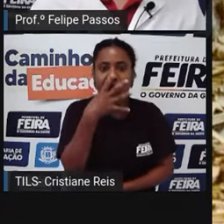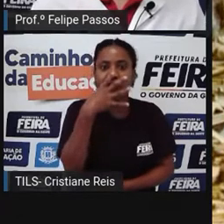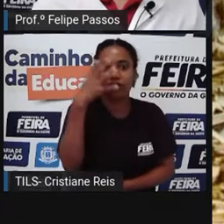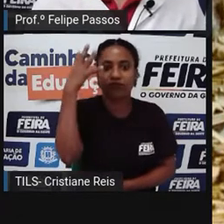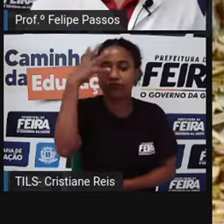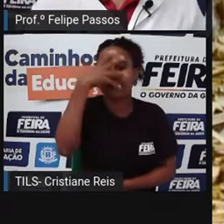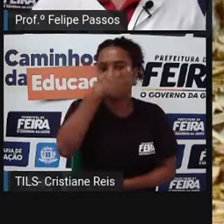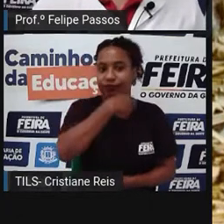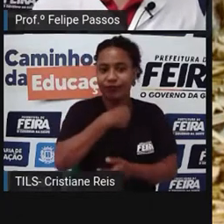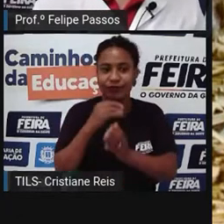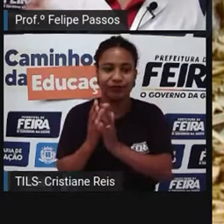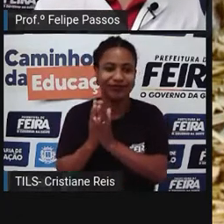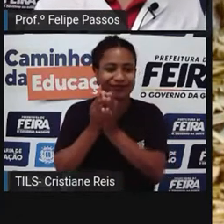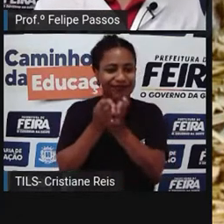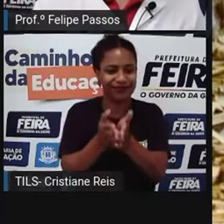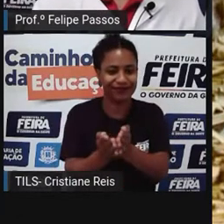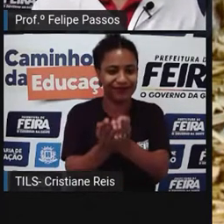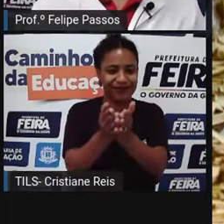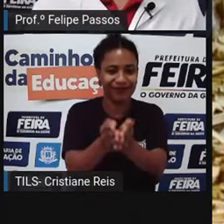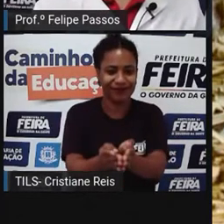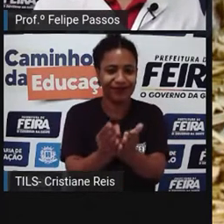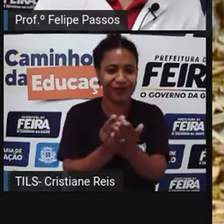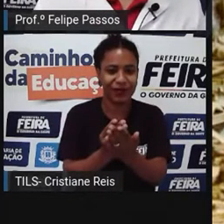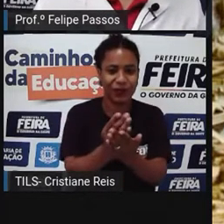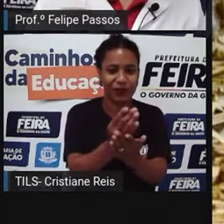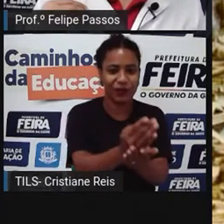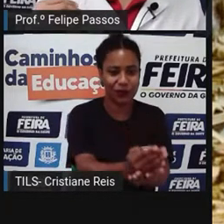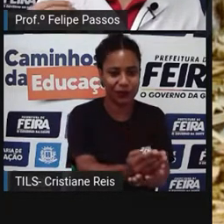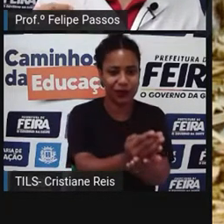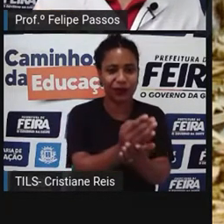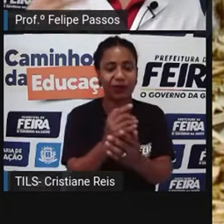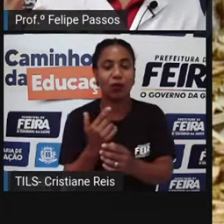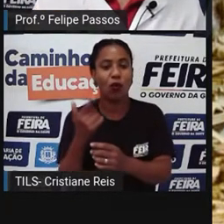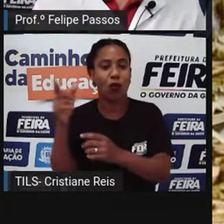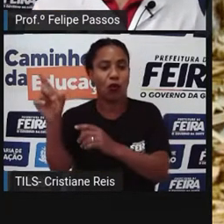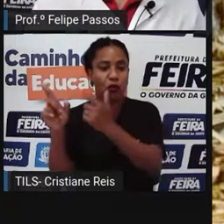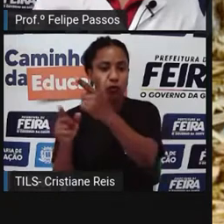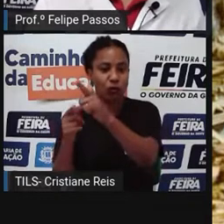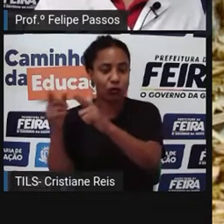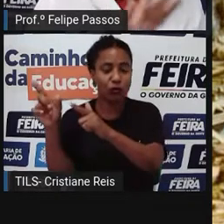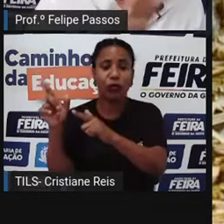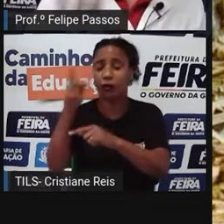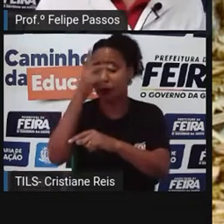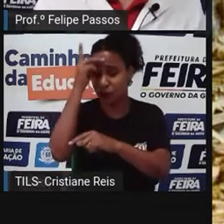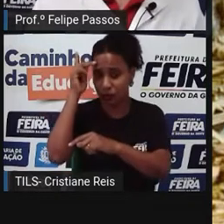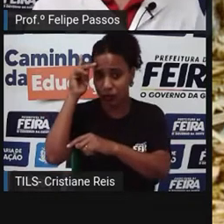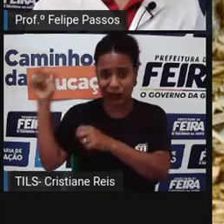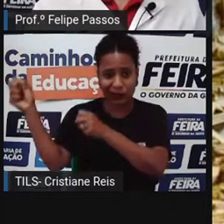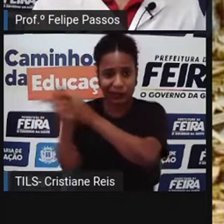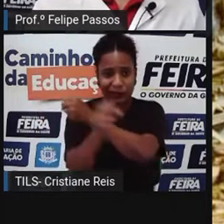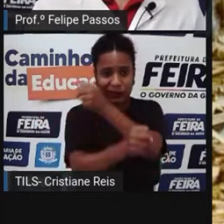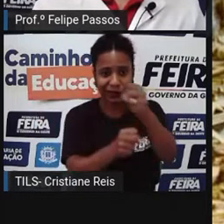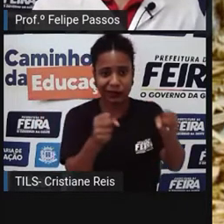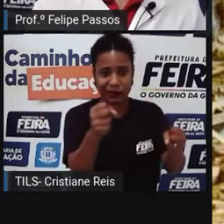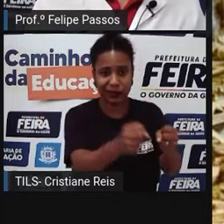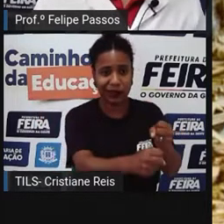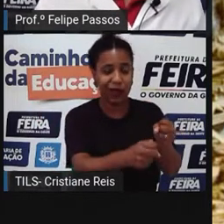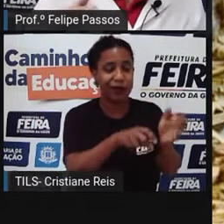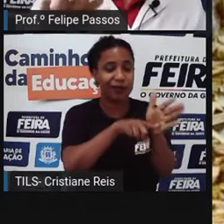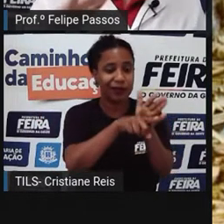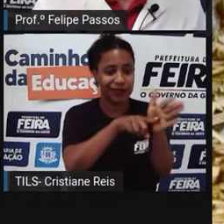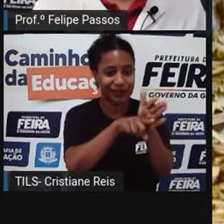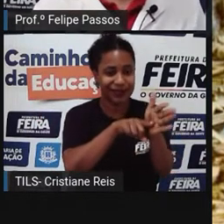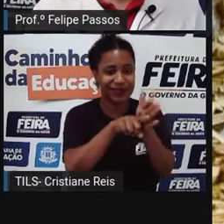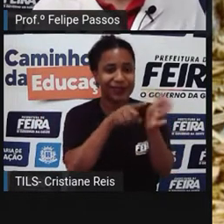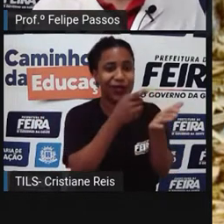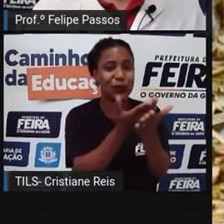chegaram, outras pessoas, naturalistas, né, estudiosos, eles vinham para conhecer mesmo o território. Então,